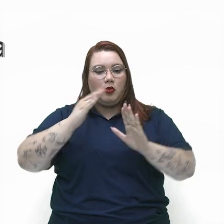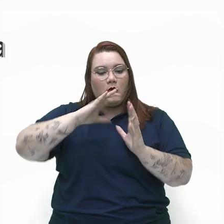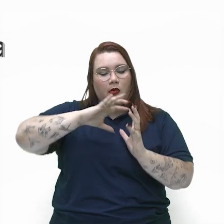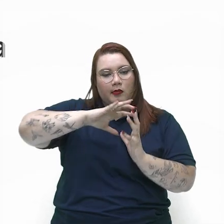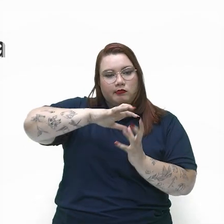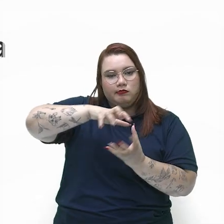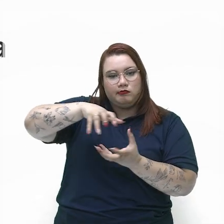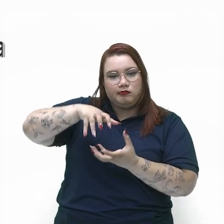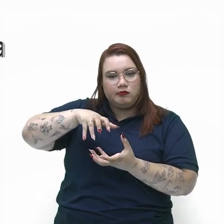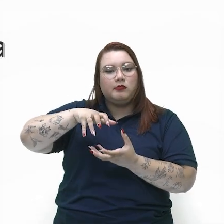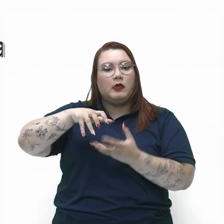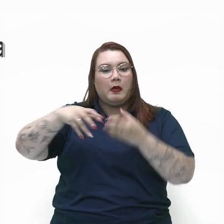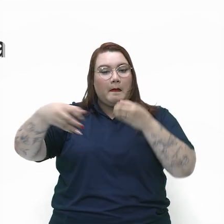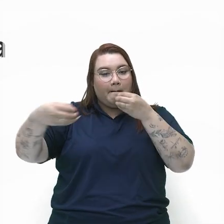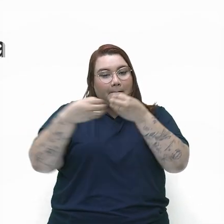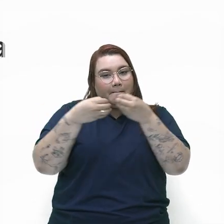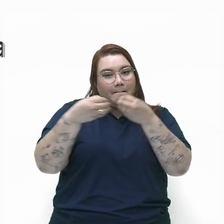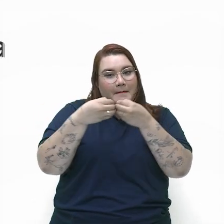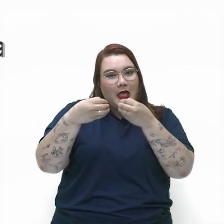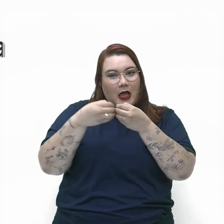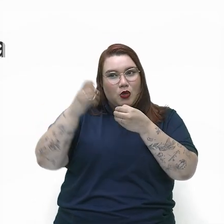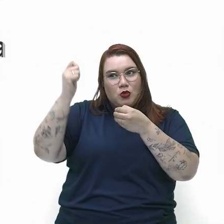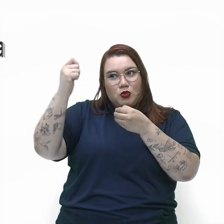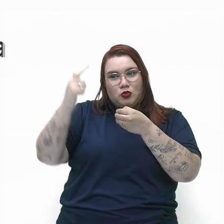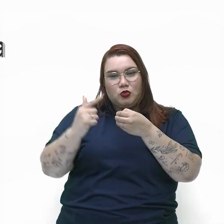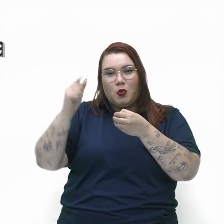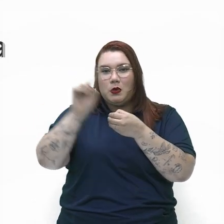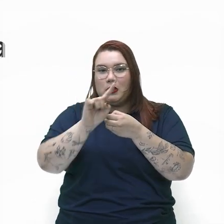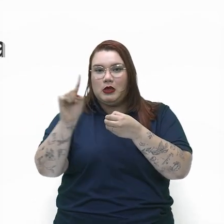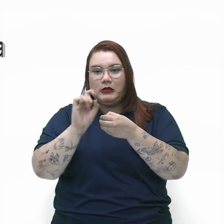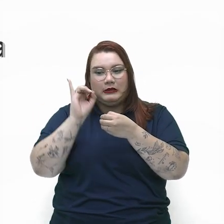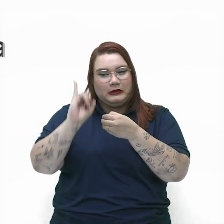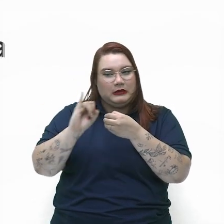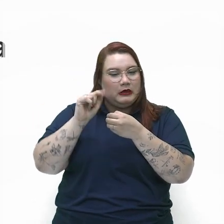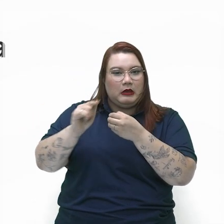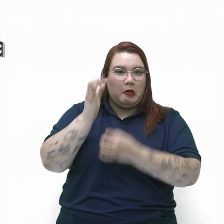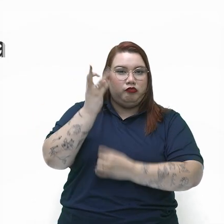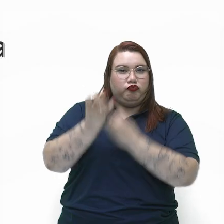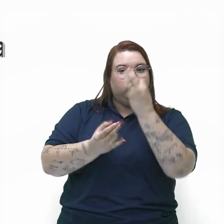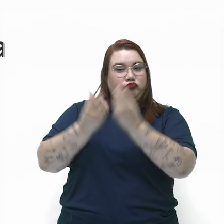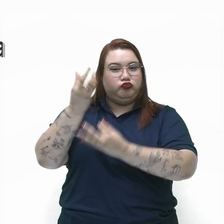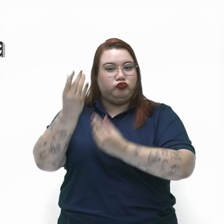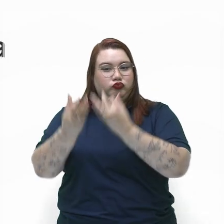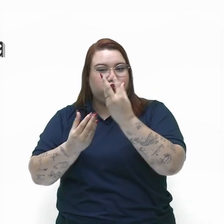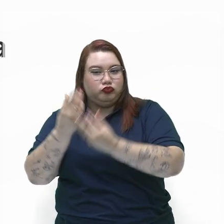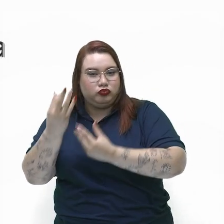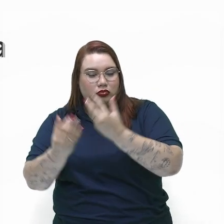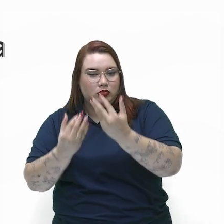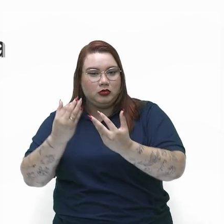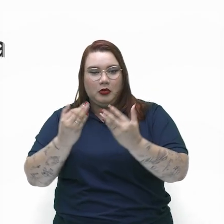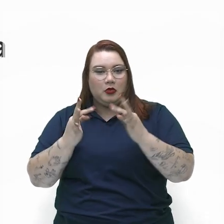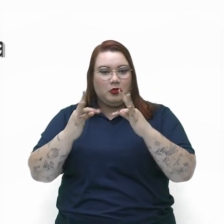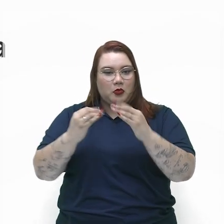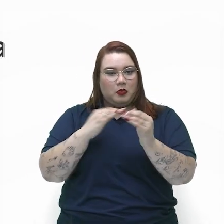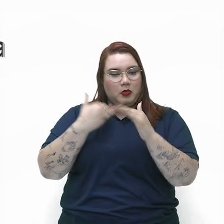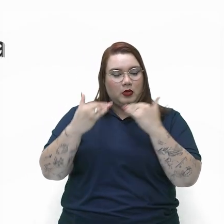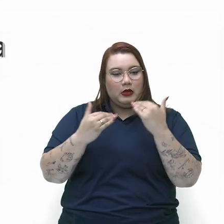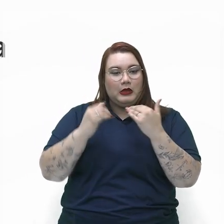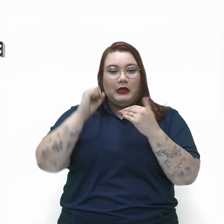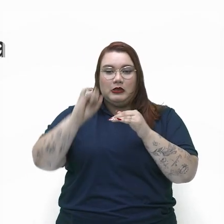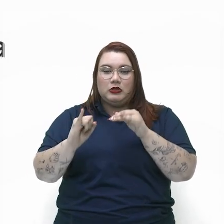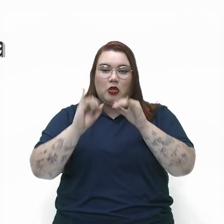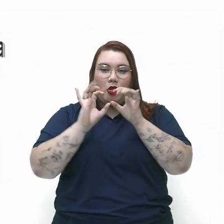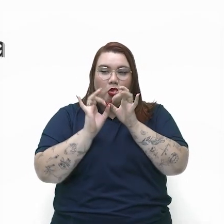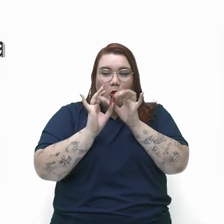planeta não muito perto da estrela, né, um planeta, se ele ficasse muito perto, ele fritaria os seres vivos ali, como